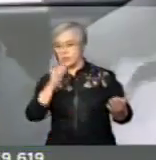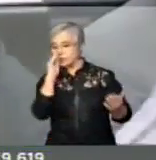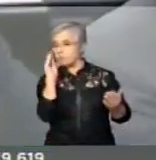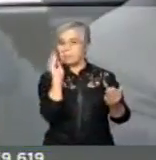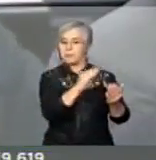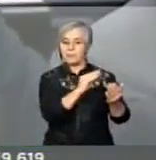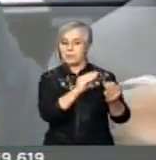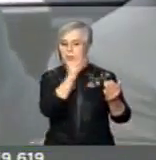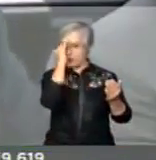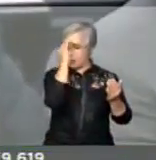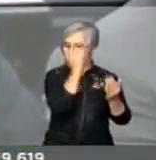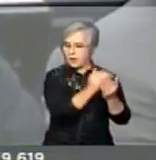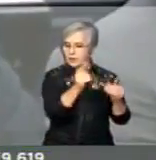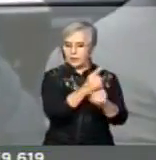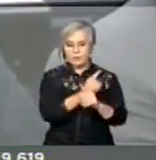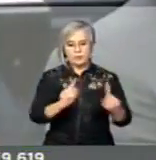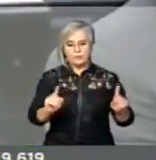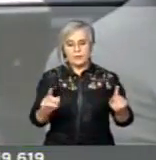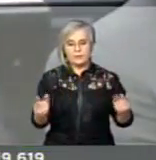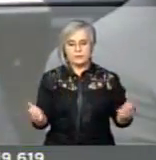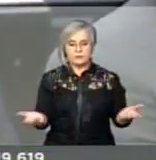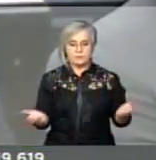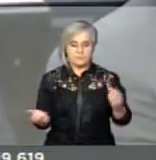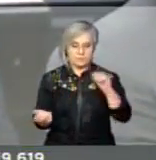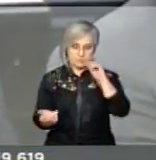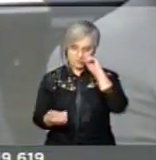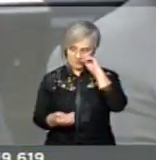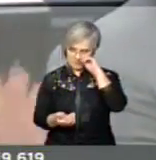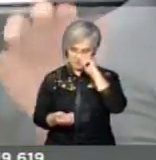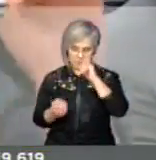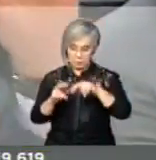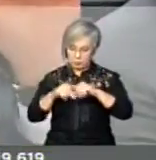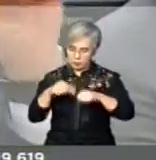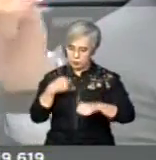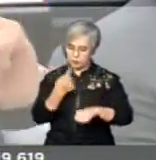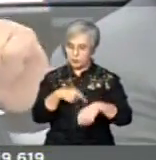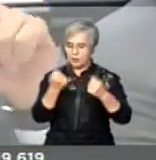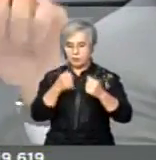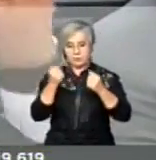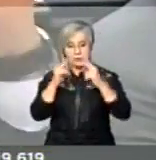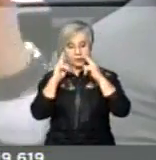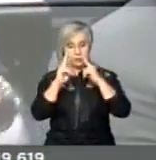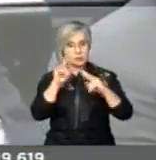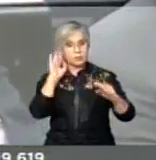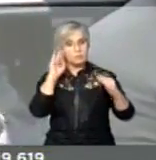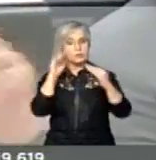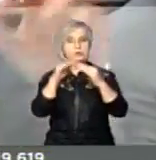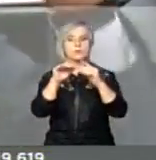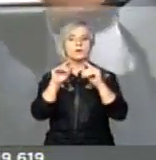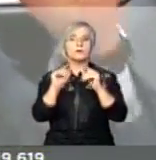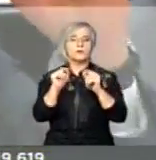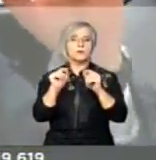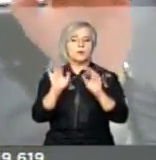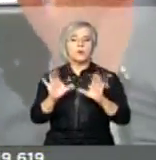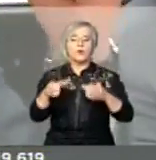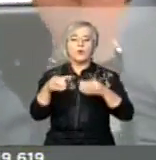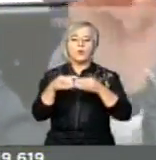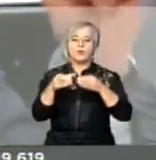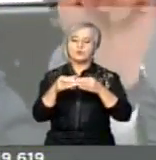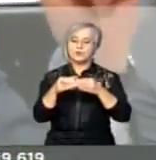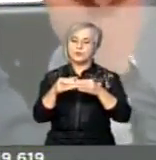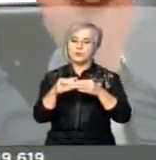teve limite nas suas ações. Portanto, nós devemos levar em conta o conjunto da